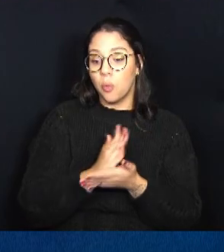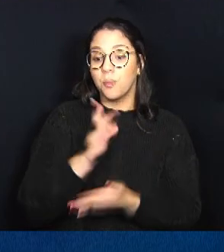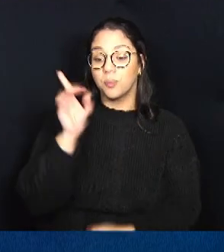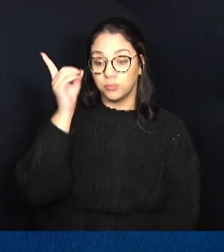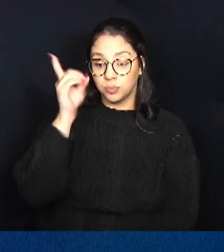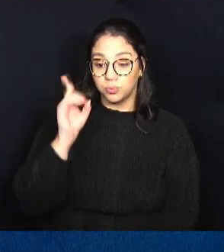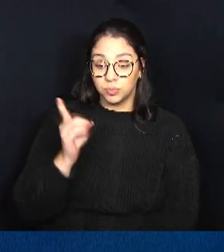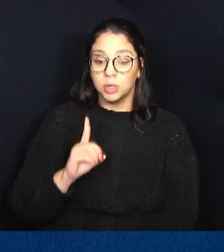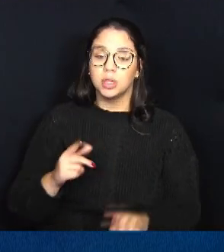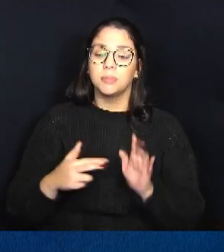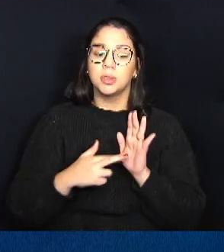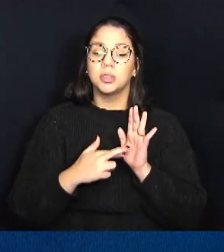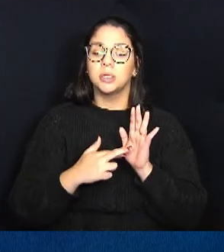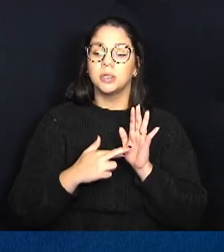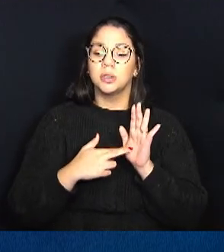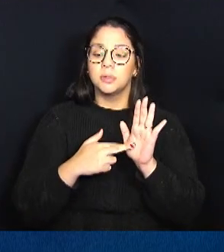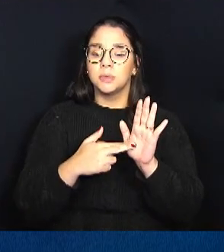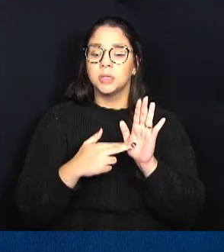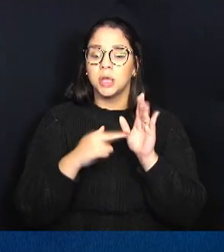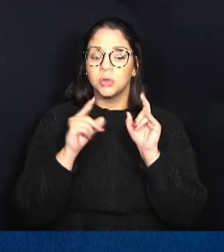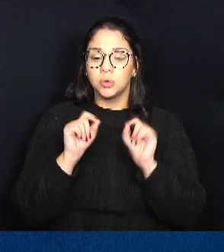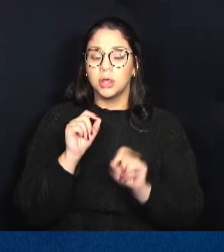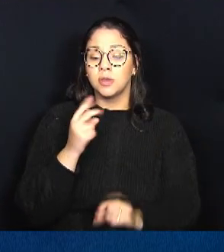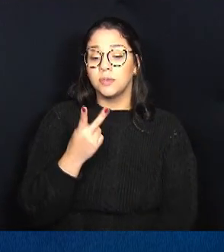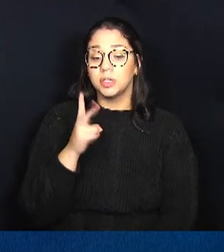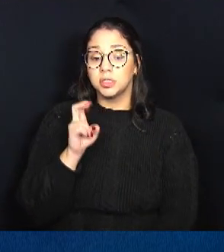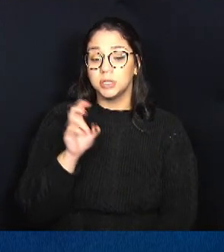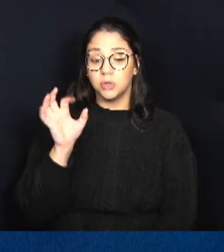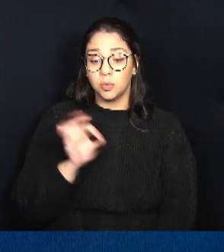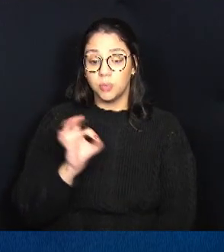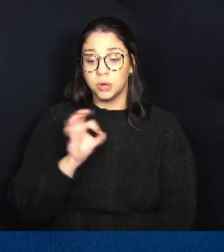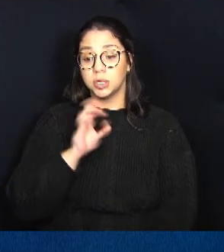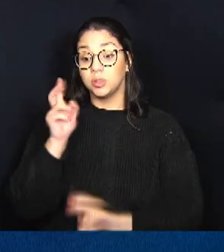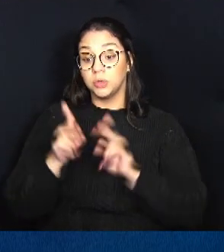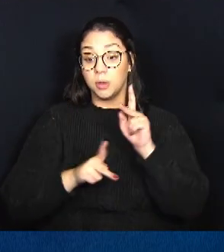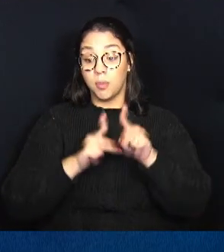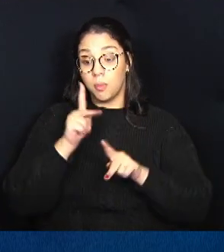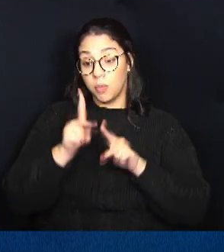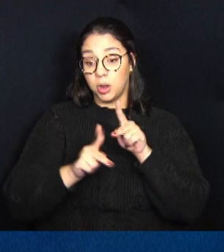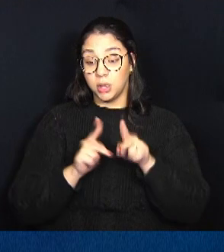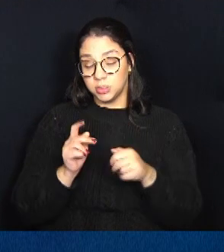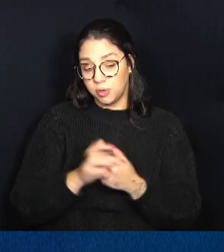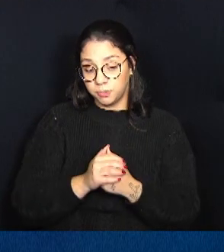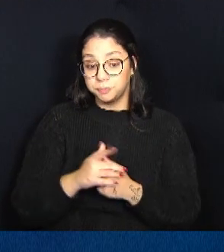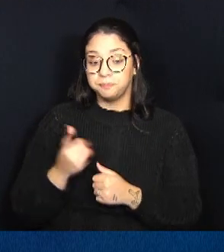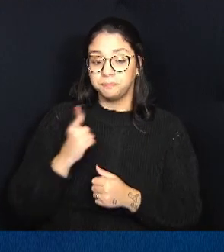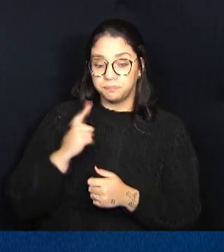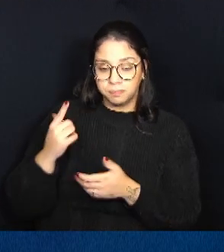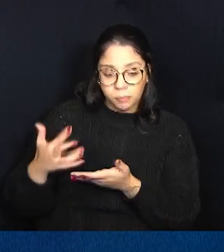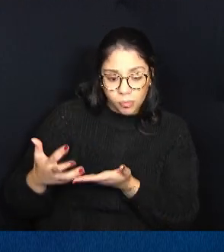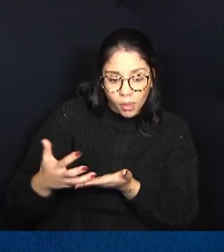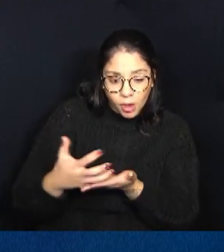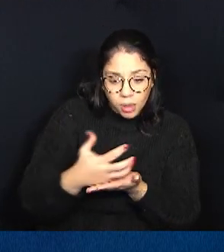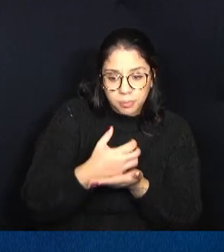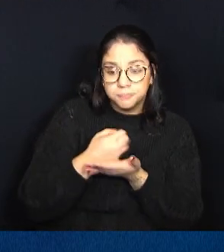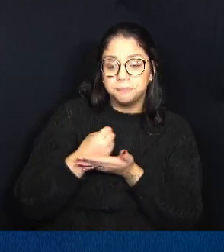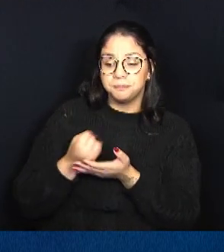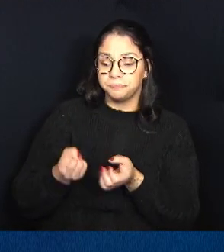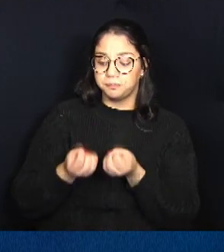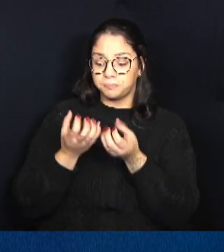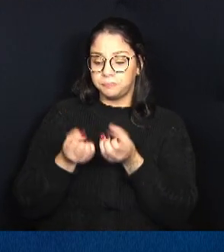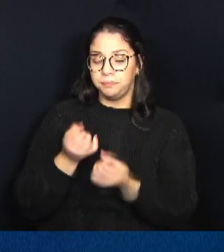Isso representa quase 25% da população, segundo o último levantamento feito pelo